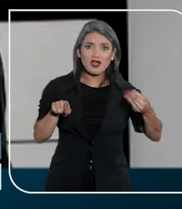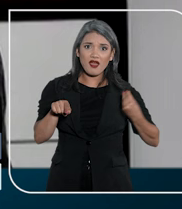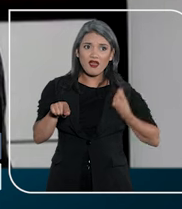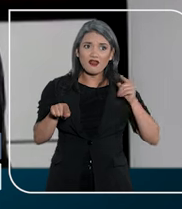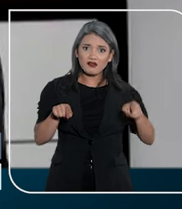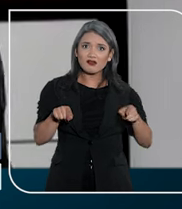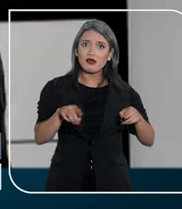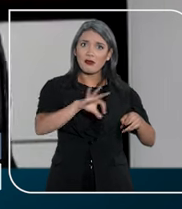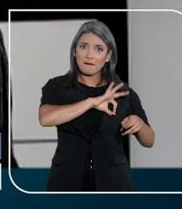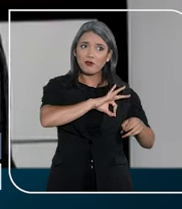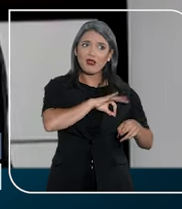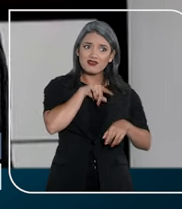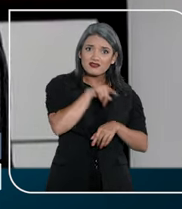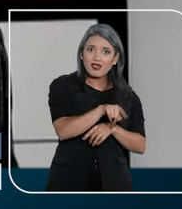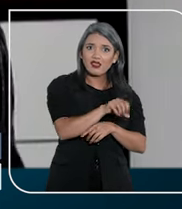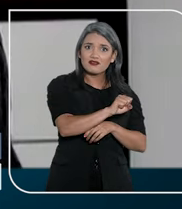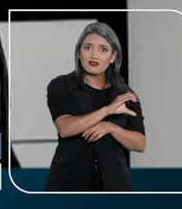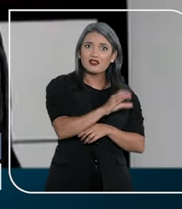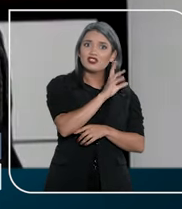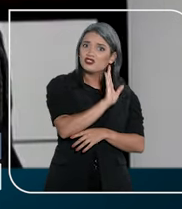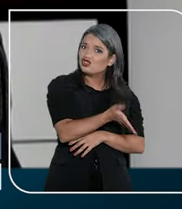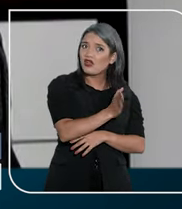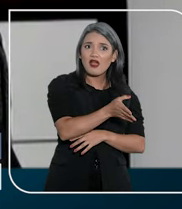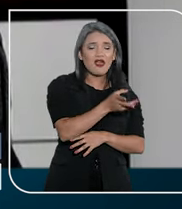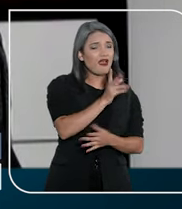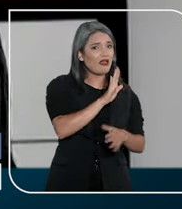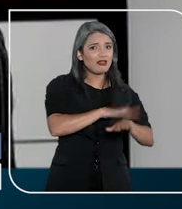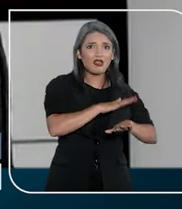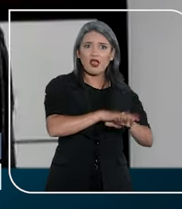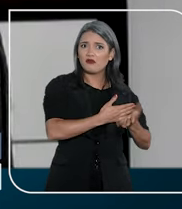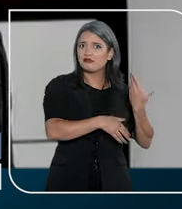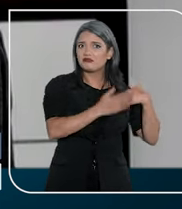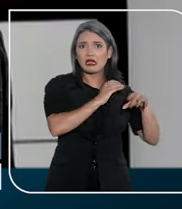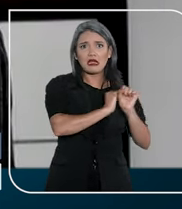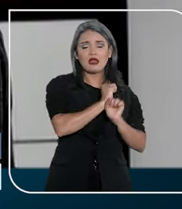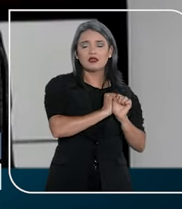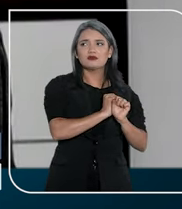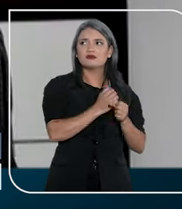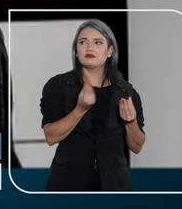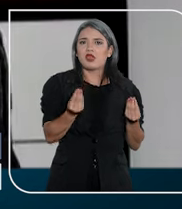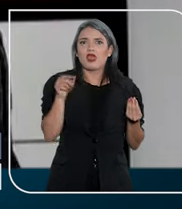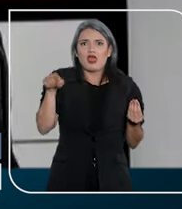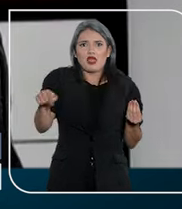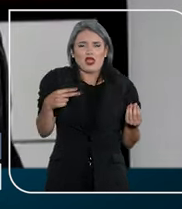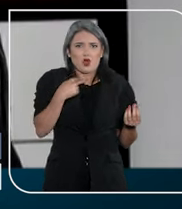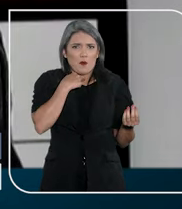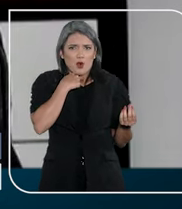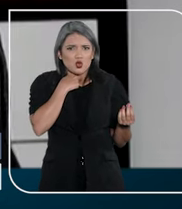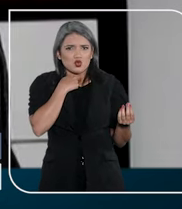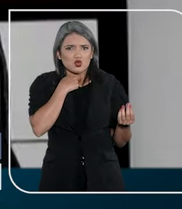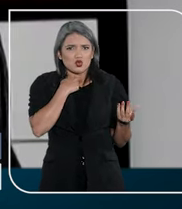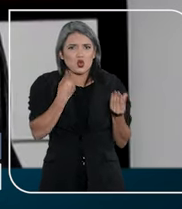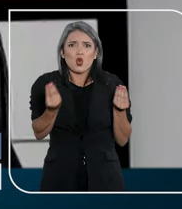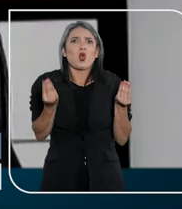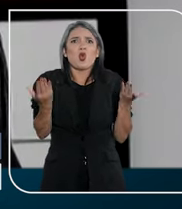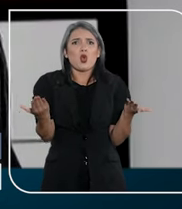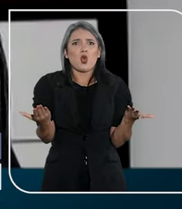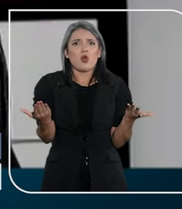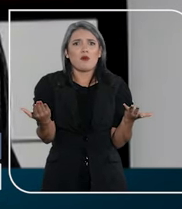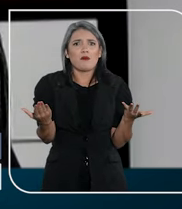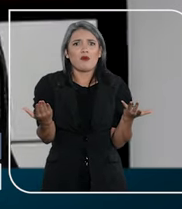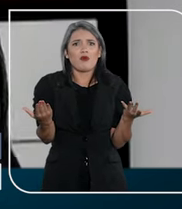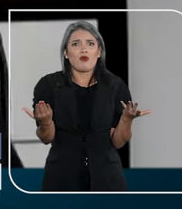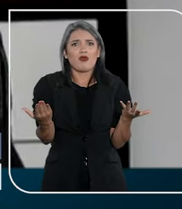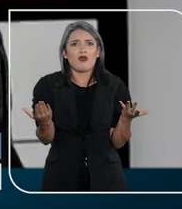Catarina. Então como é que se resolve isso? Como é que se resolve de que eu não sou capaz de fazer aquilo